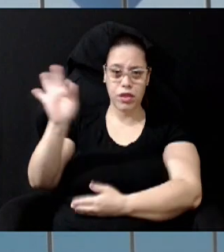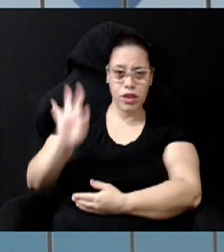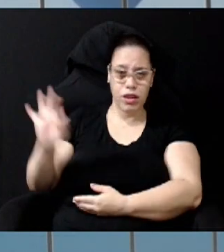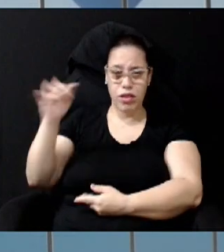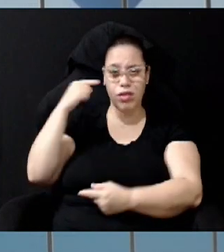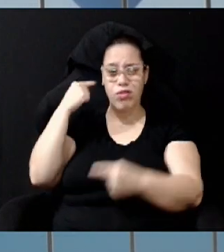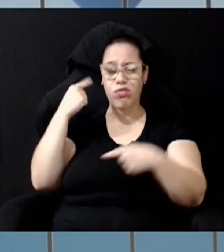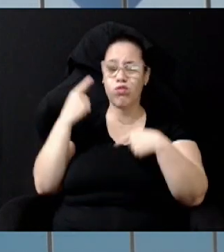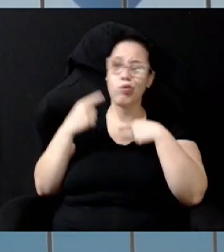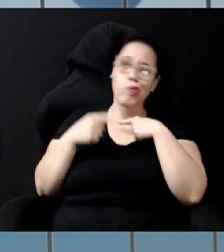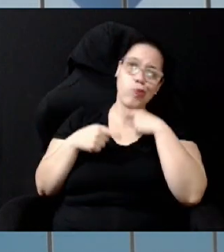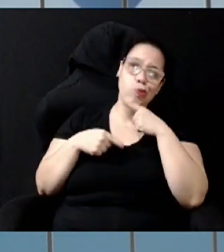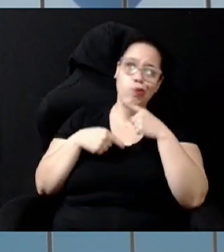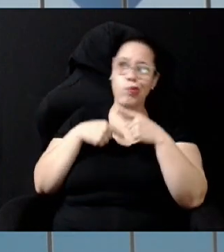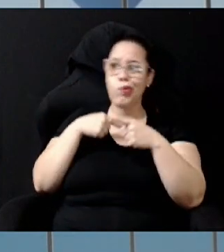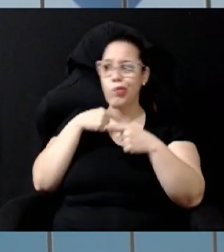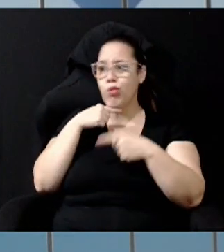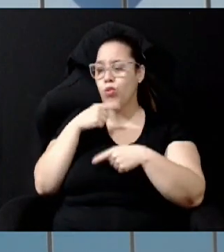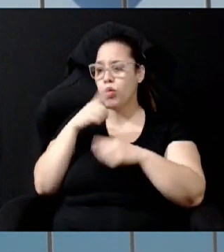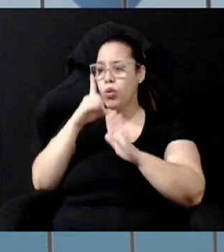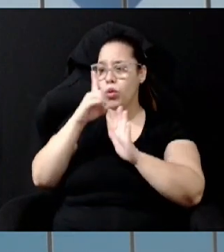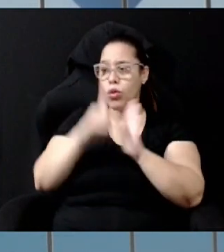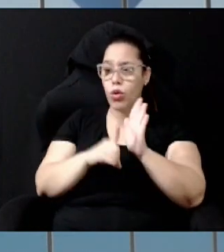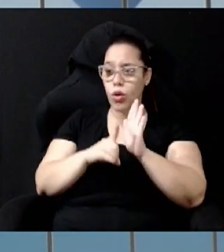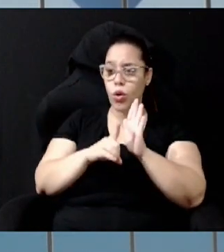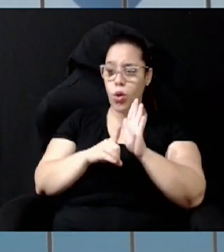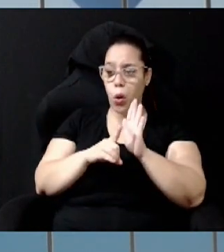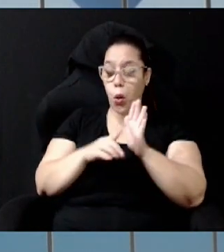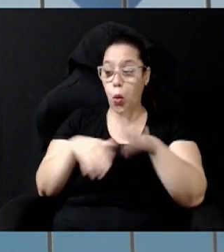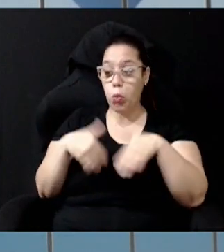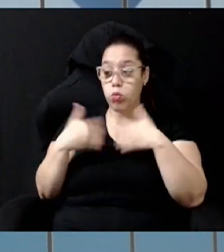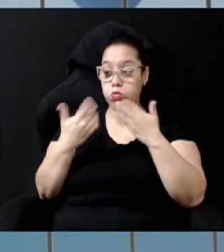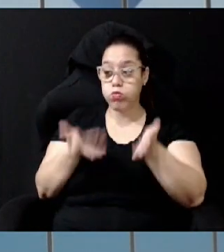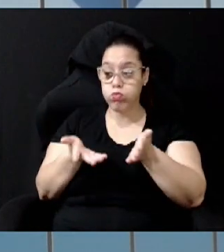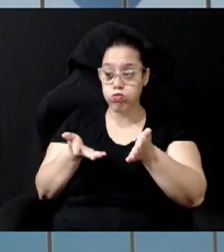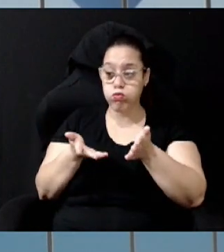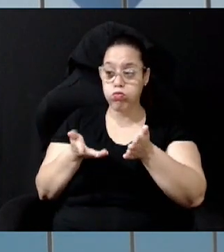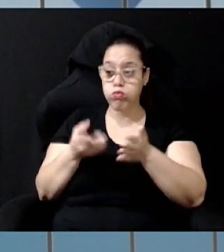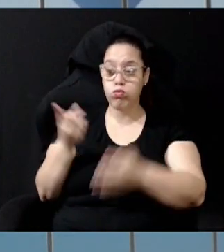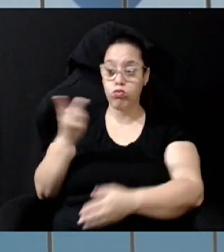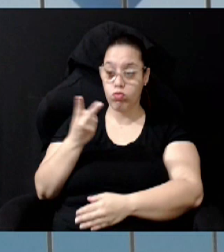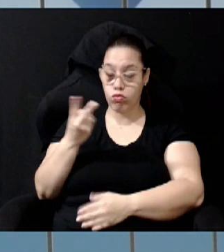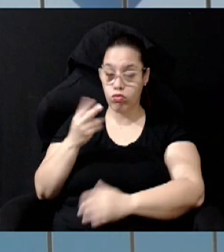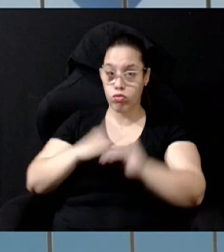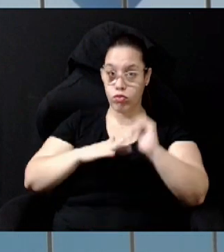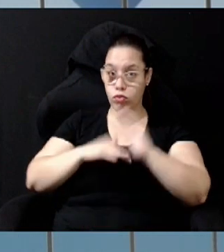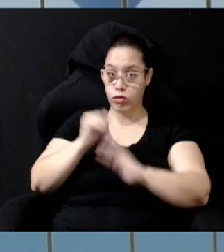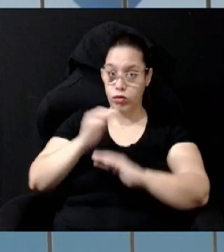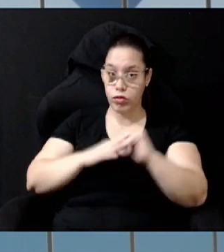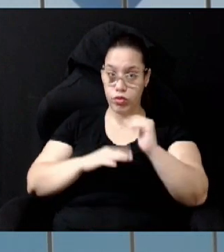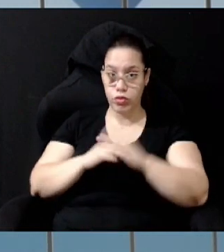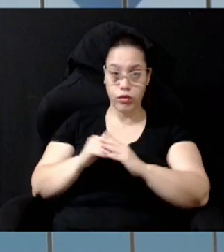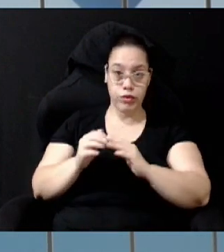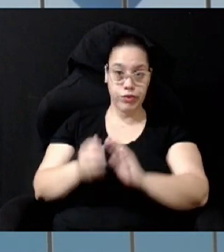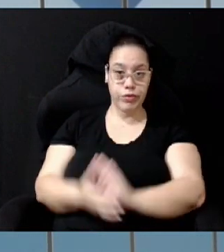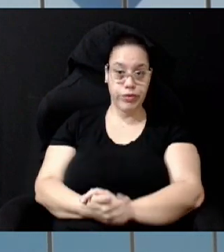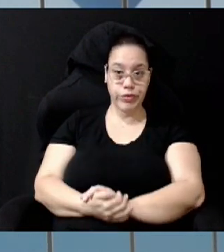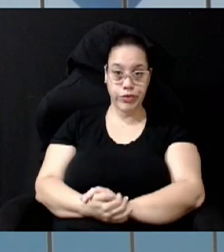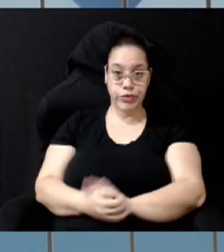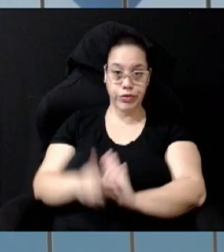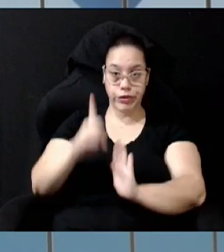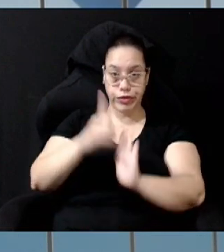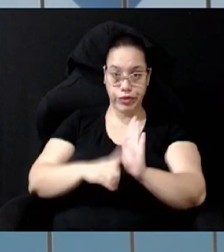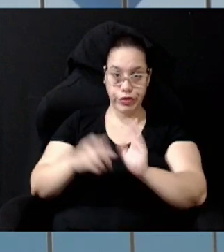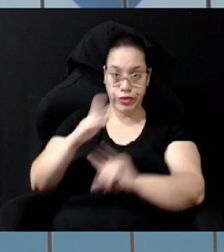direito, se eu seguia com ciências sociais. E as minhas 2 áreas de maior afeição foram direito ambiental e direito